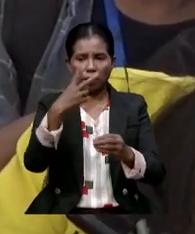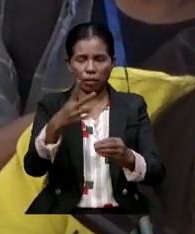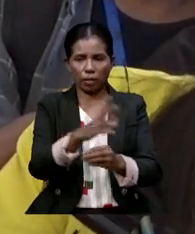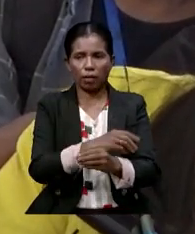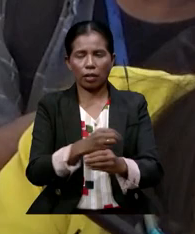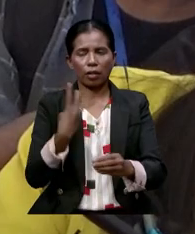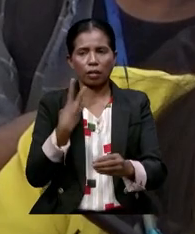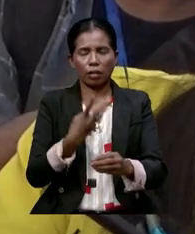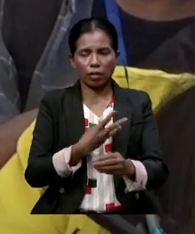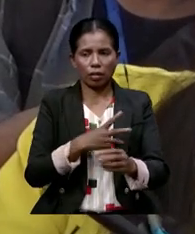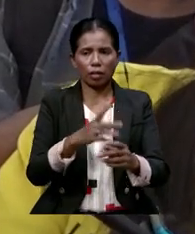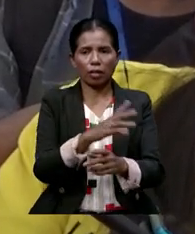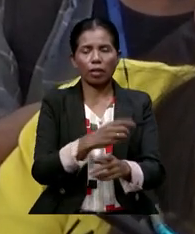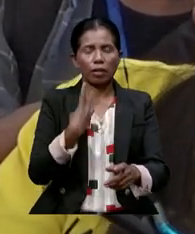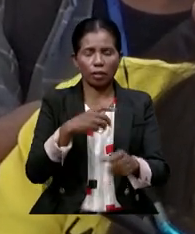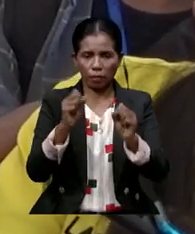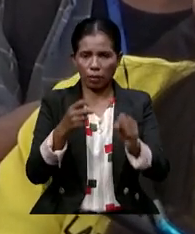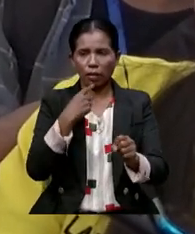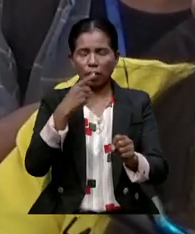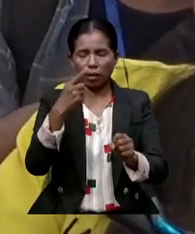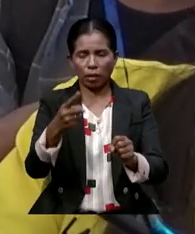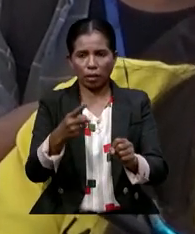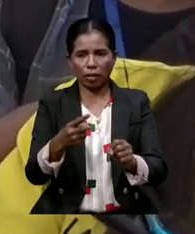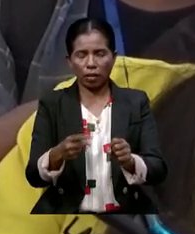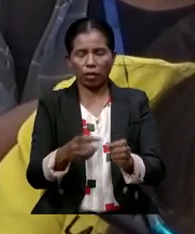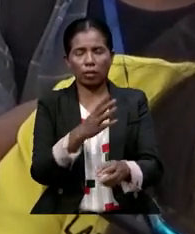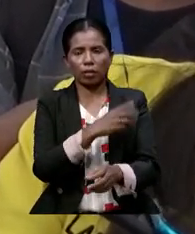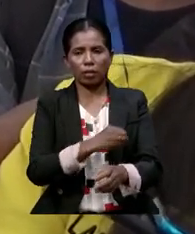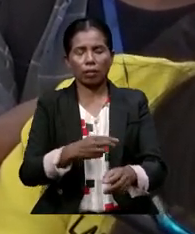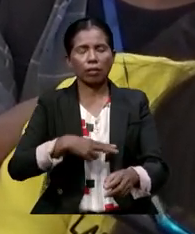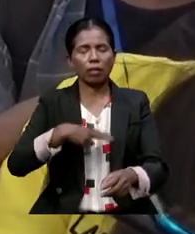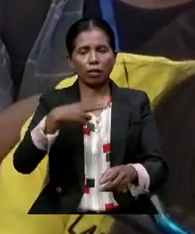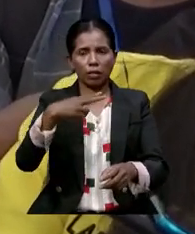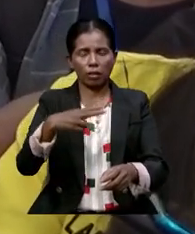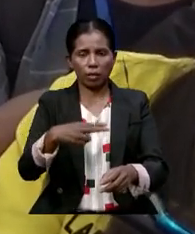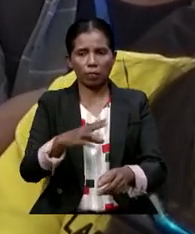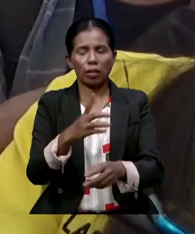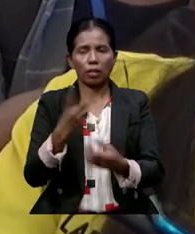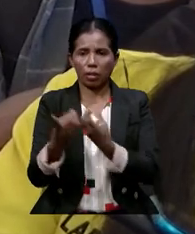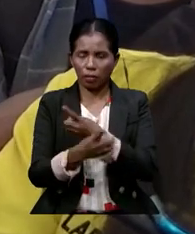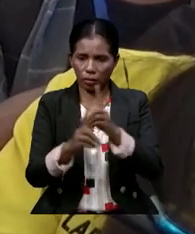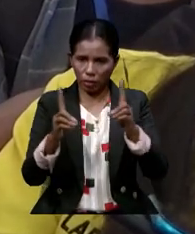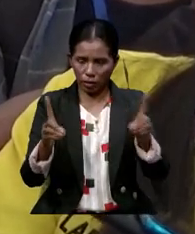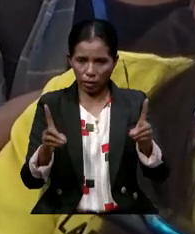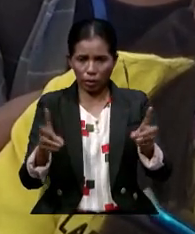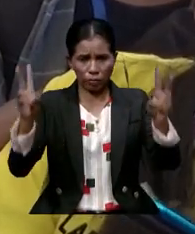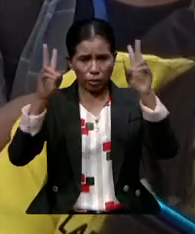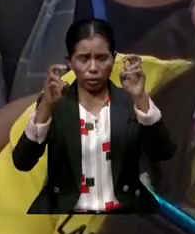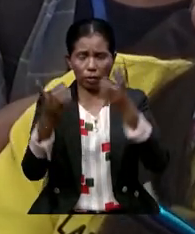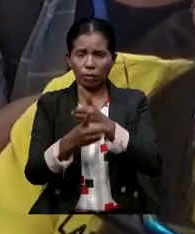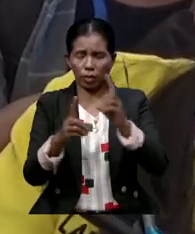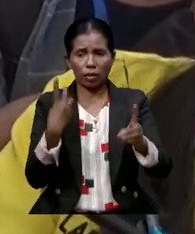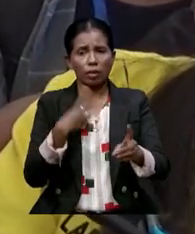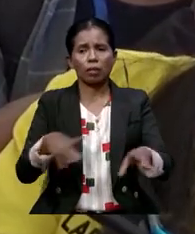liberdade de imprensa, nem está perdendo esse oxigênio para a democracia. Pilar para a democracia. Se pilar para a democracia, se deve